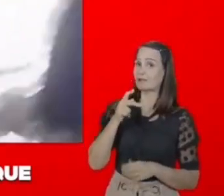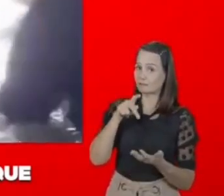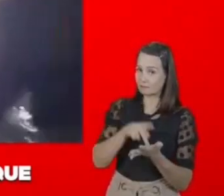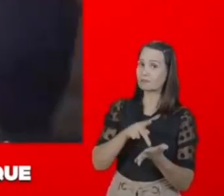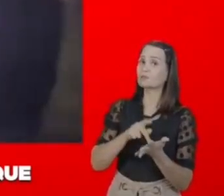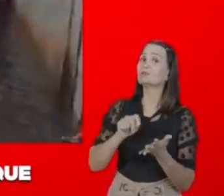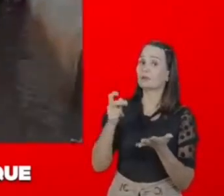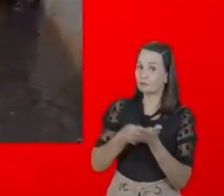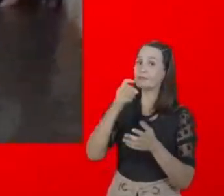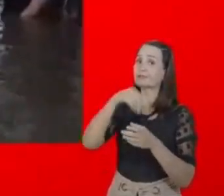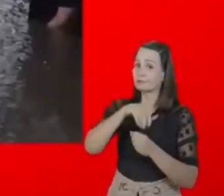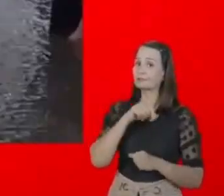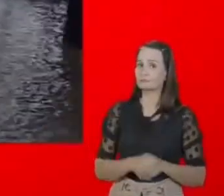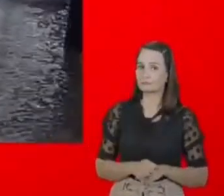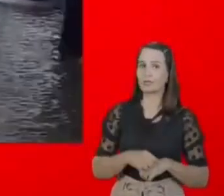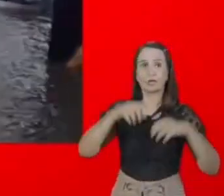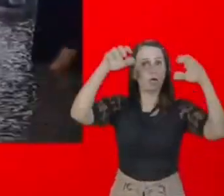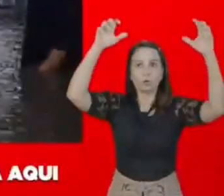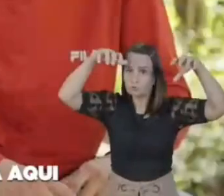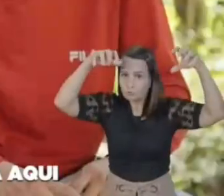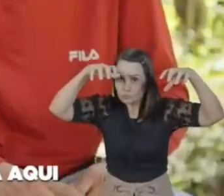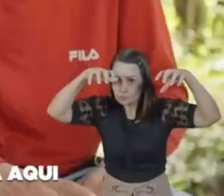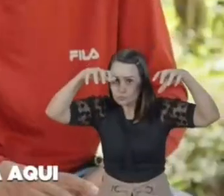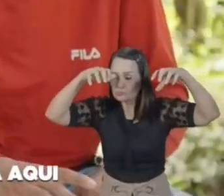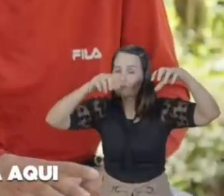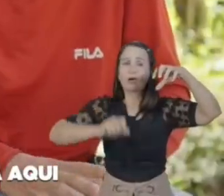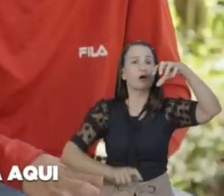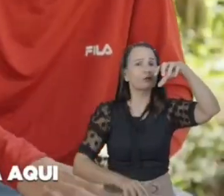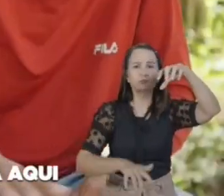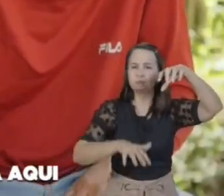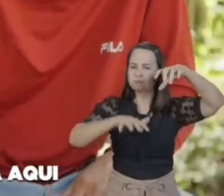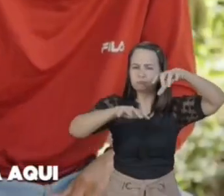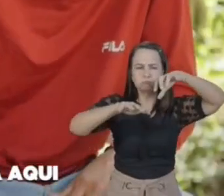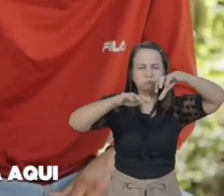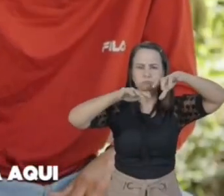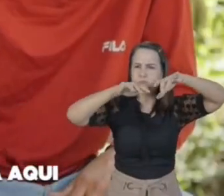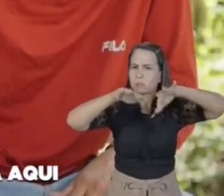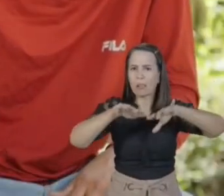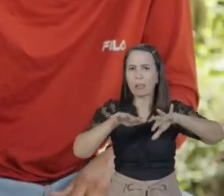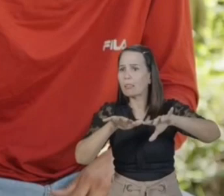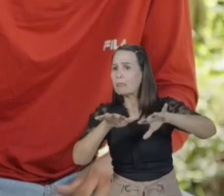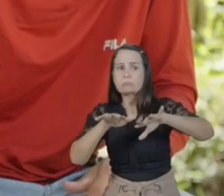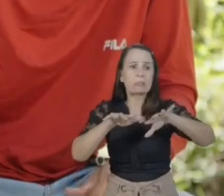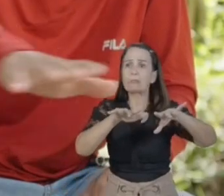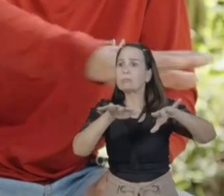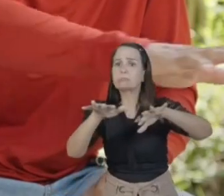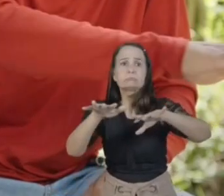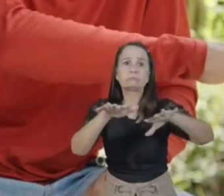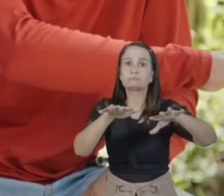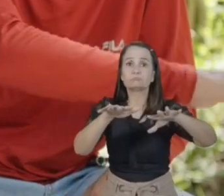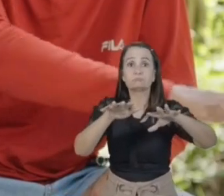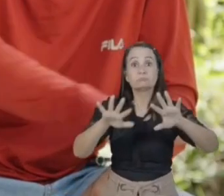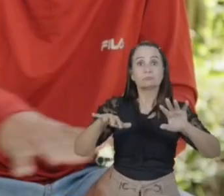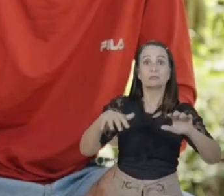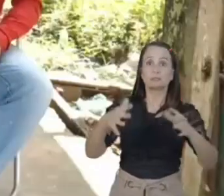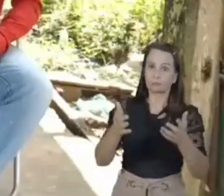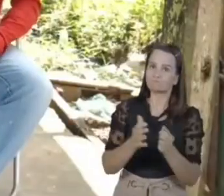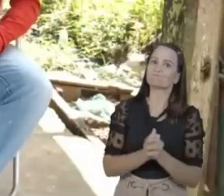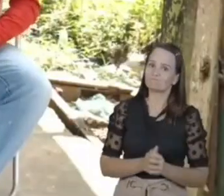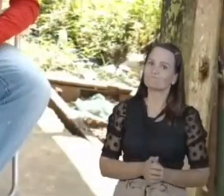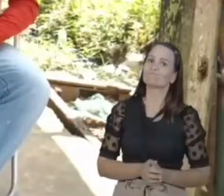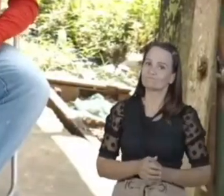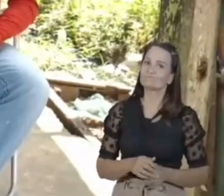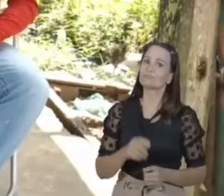só a verdade, o que realmente acontece aqui. Só chover, a rua toma todinho de água aqui, não tem para onde escorrer, não tem